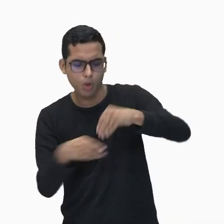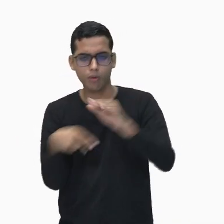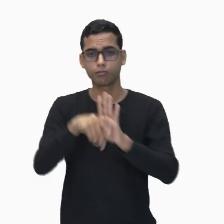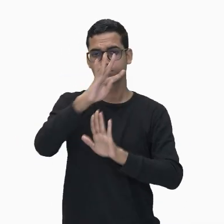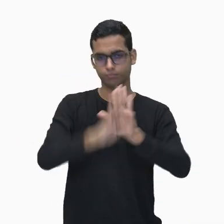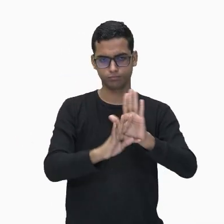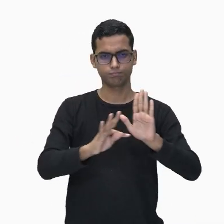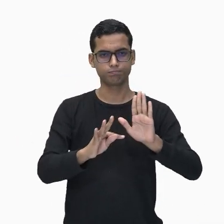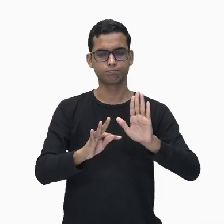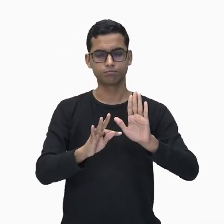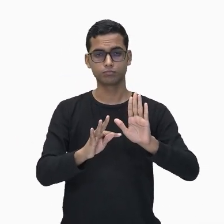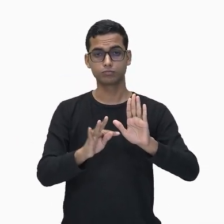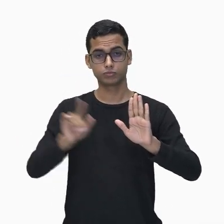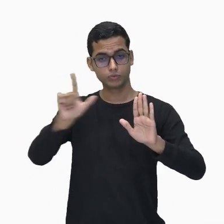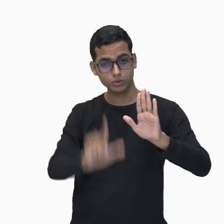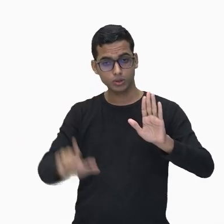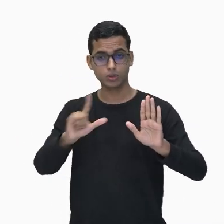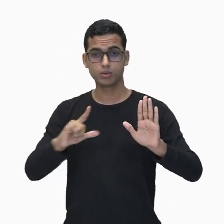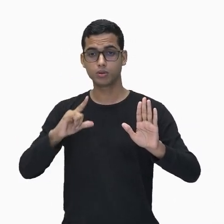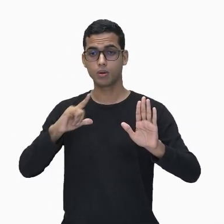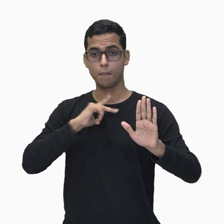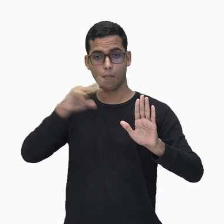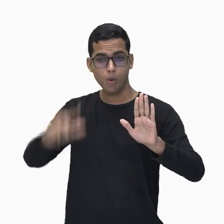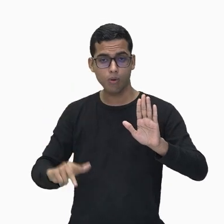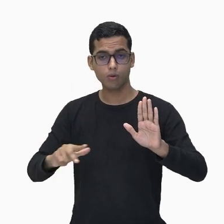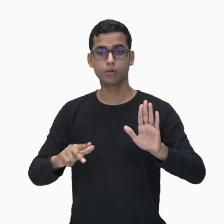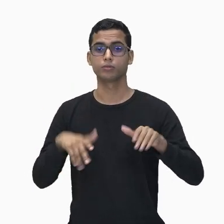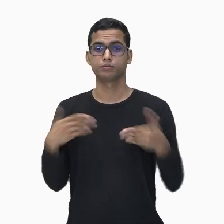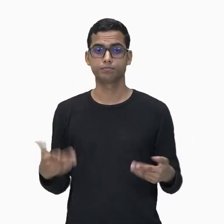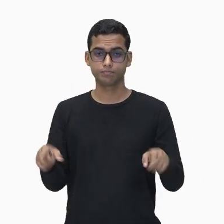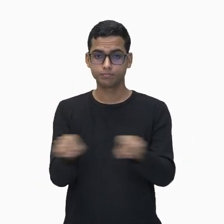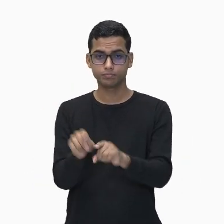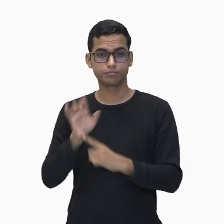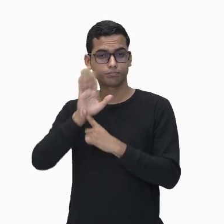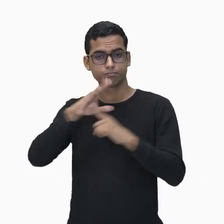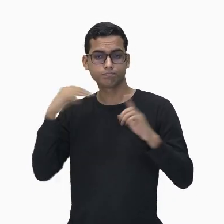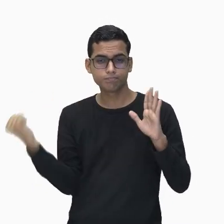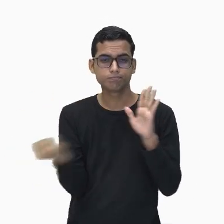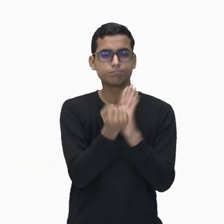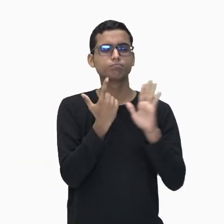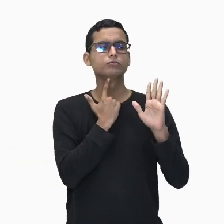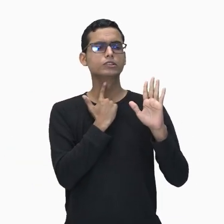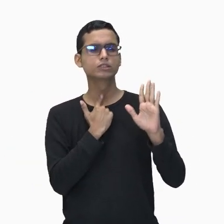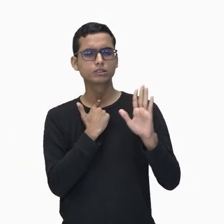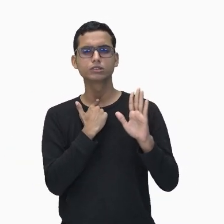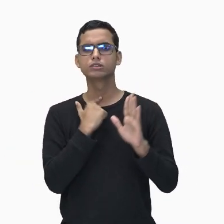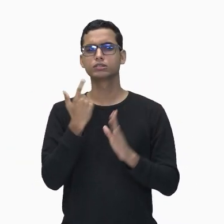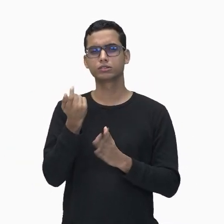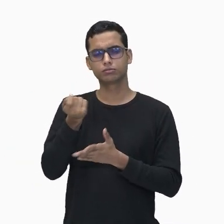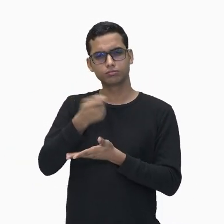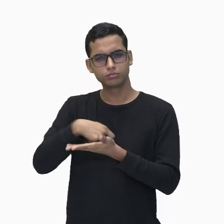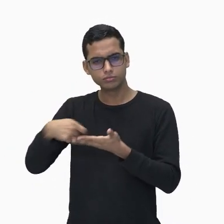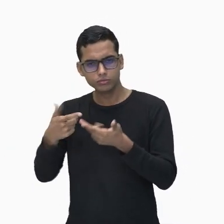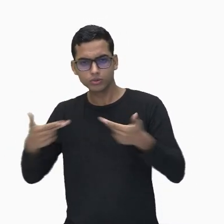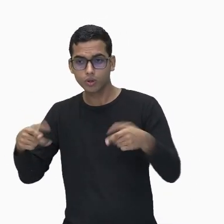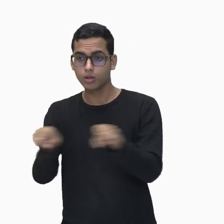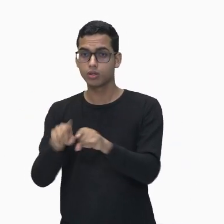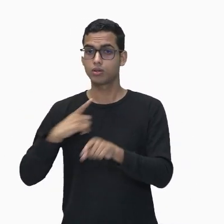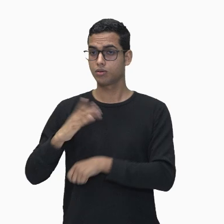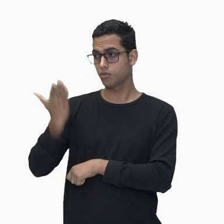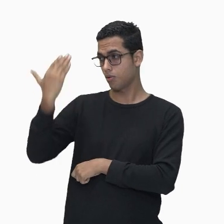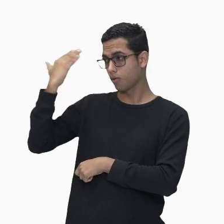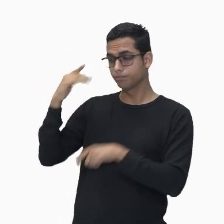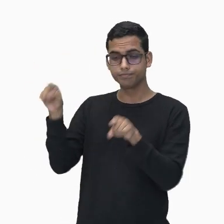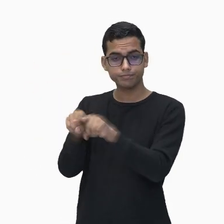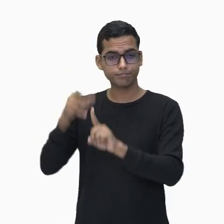olhem só. Escritas marcadas pelo desejo de reescrita do passado,